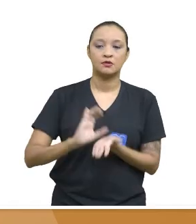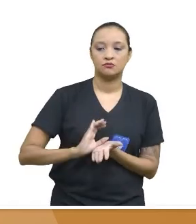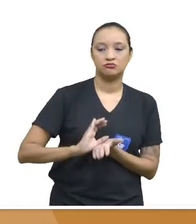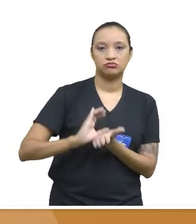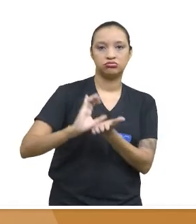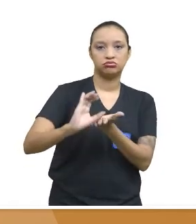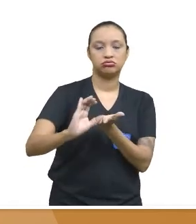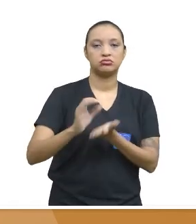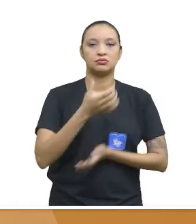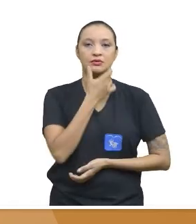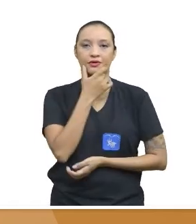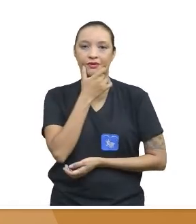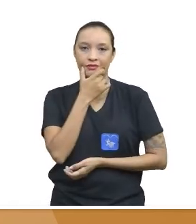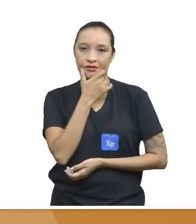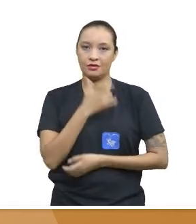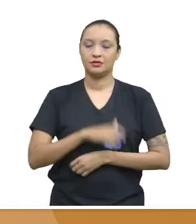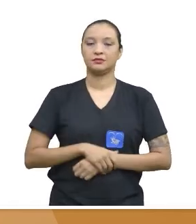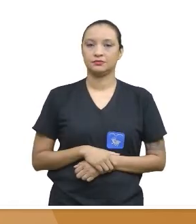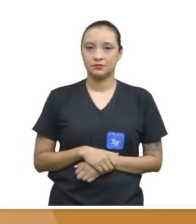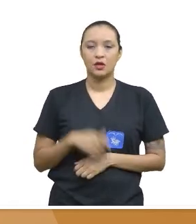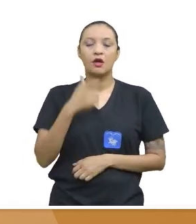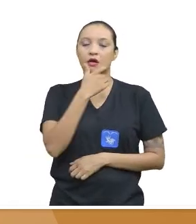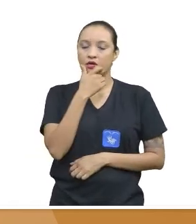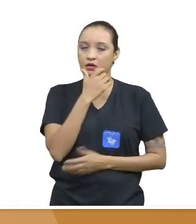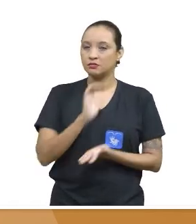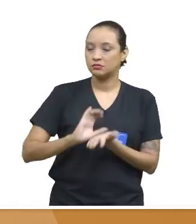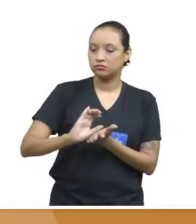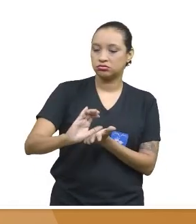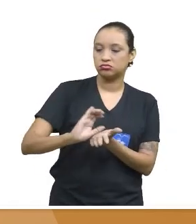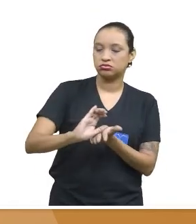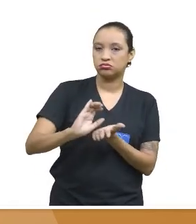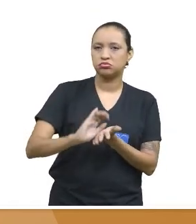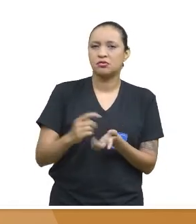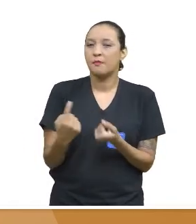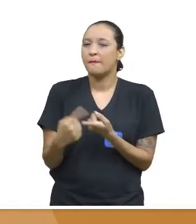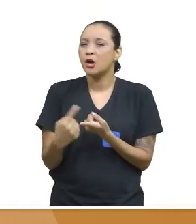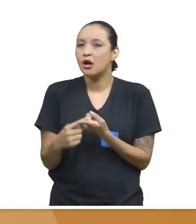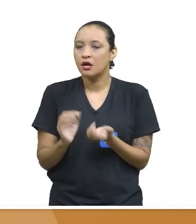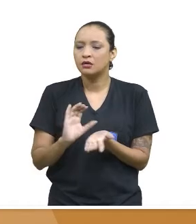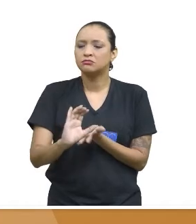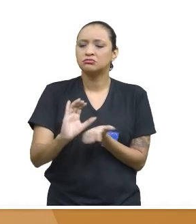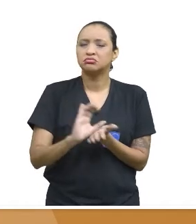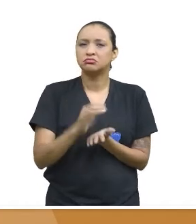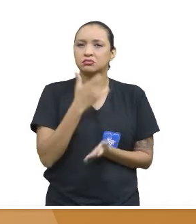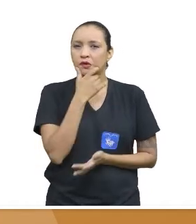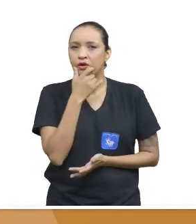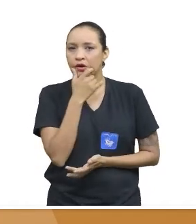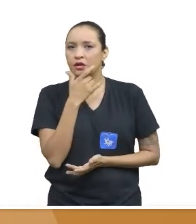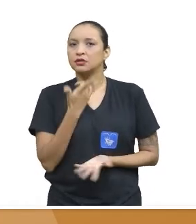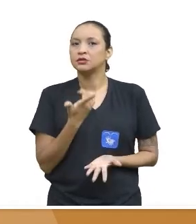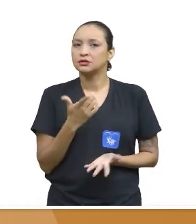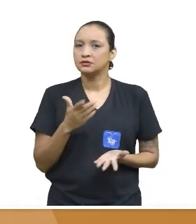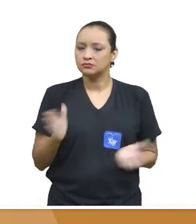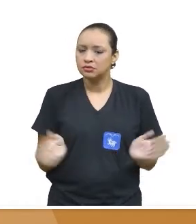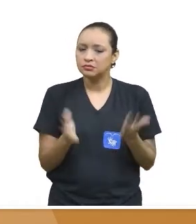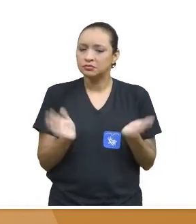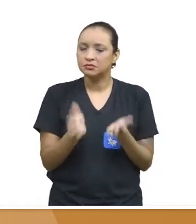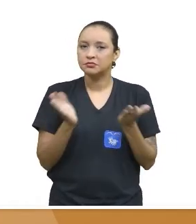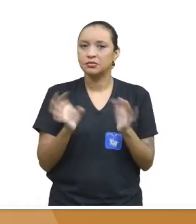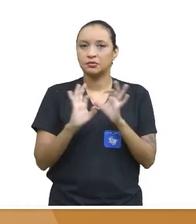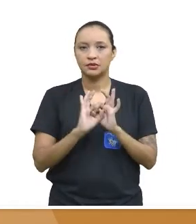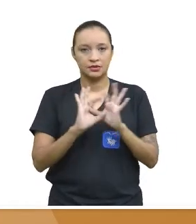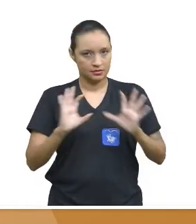Os ingleses passam a financiar. Por que os ingleses passam a financiar essa tentativa